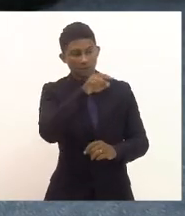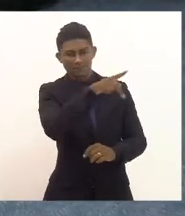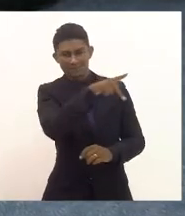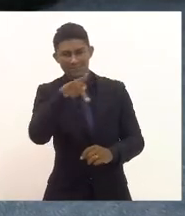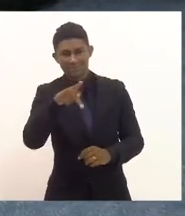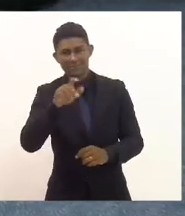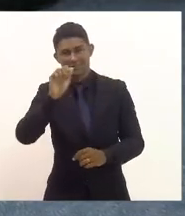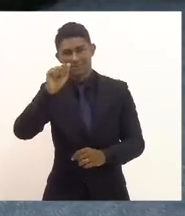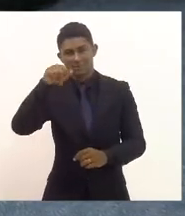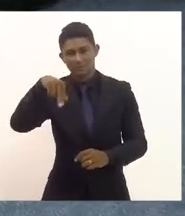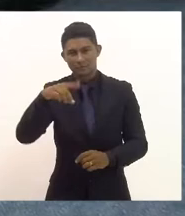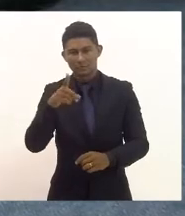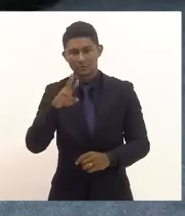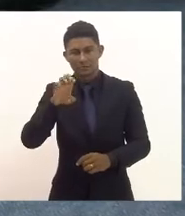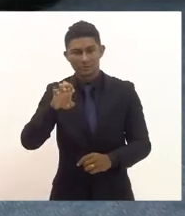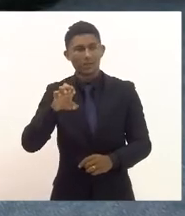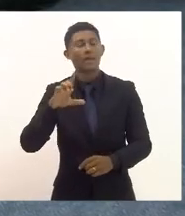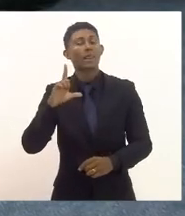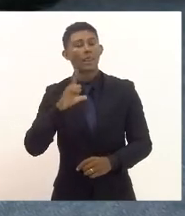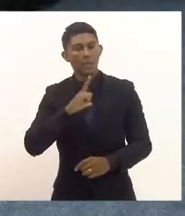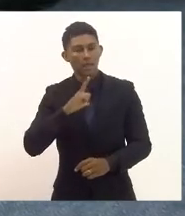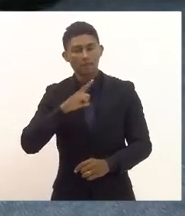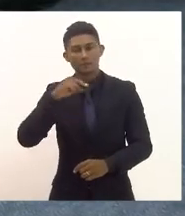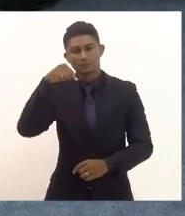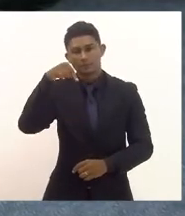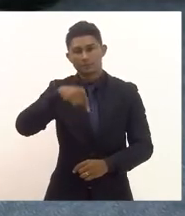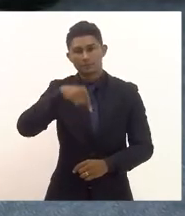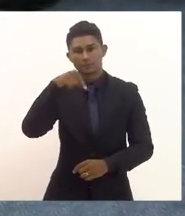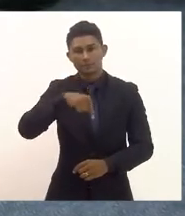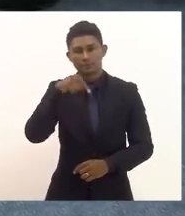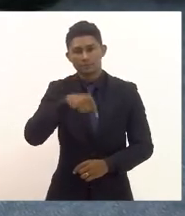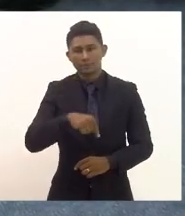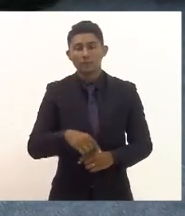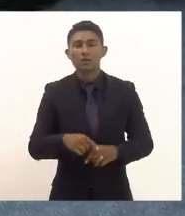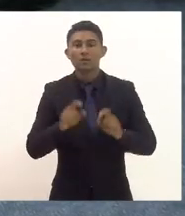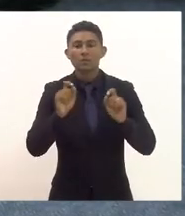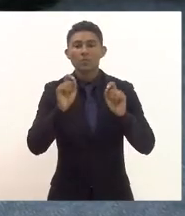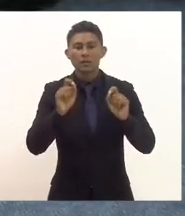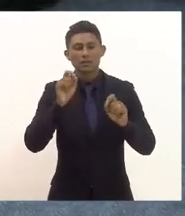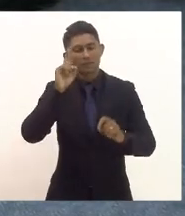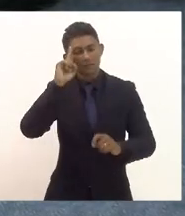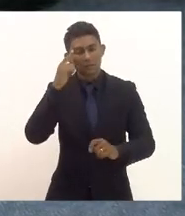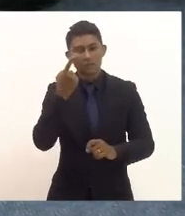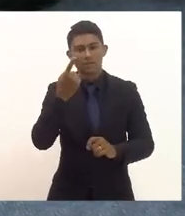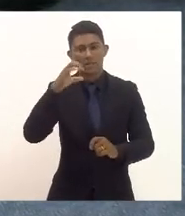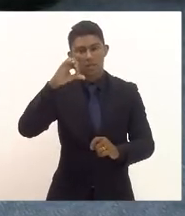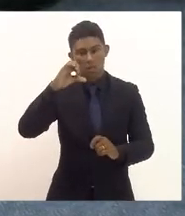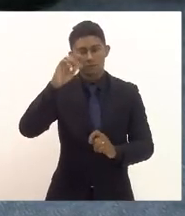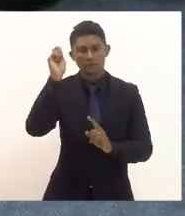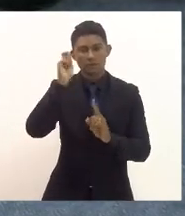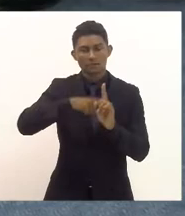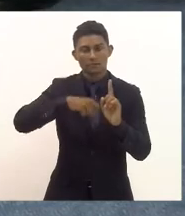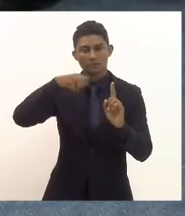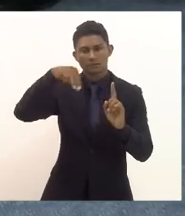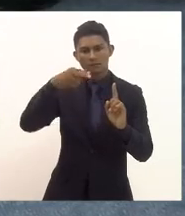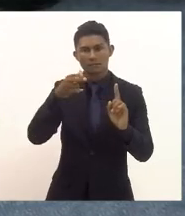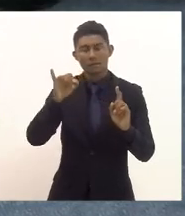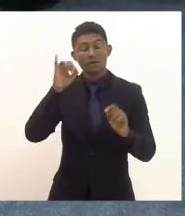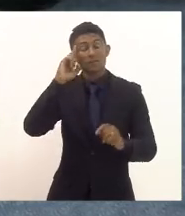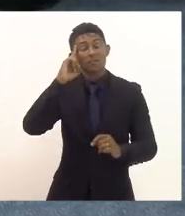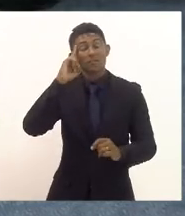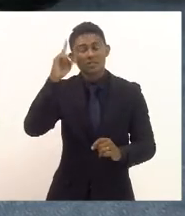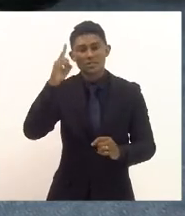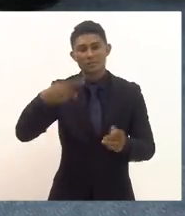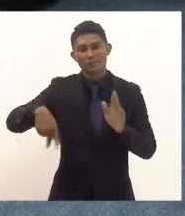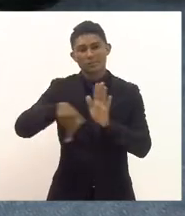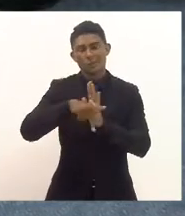André Ceciliano vejo plenário um lindo ato em homenagem ao Dia Dezenove de Maio dia da Defensoria de dia do Defensor